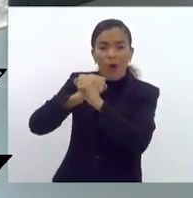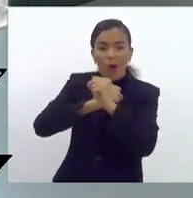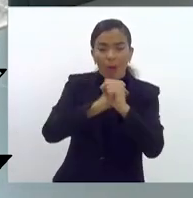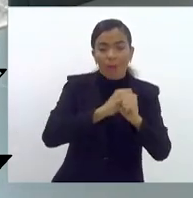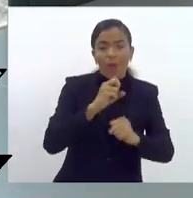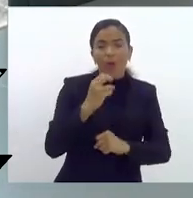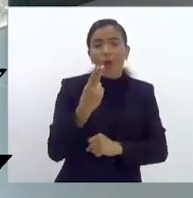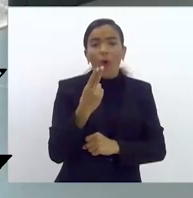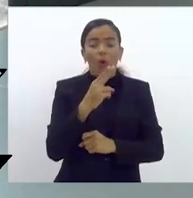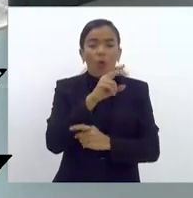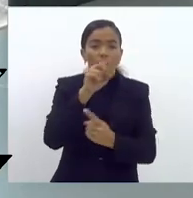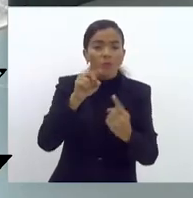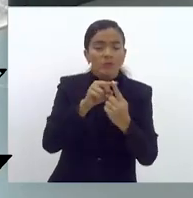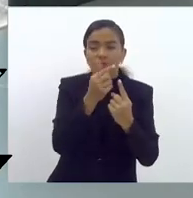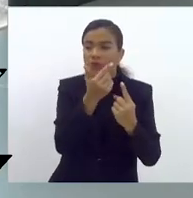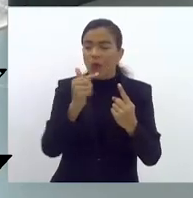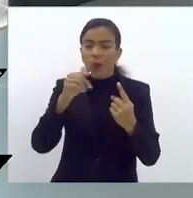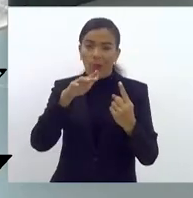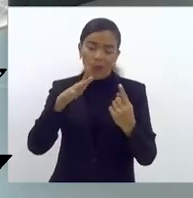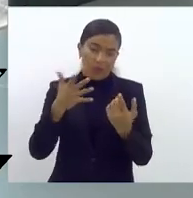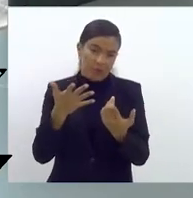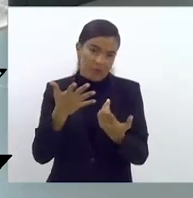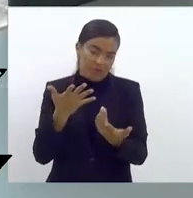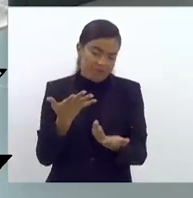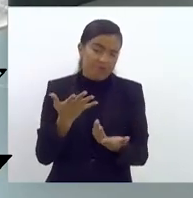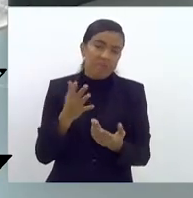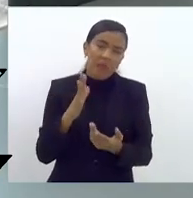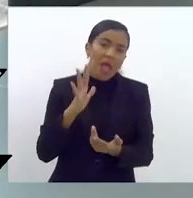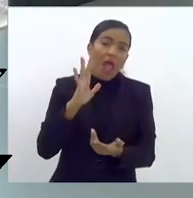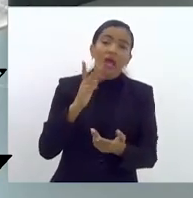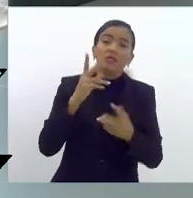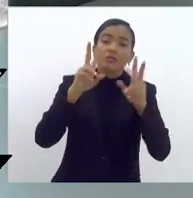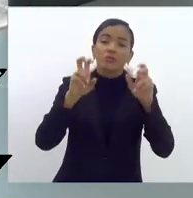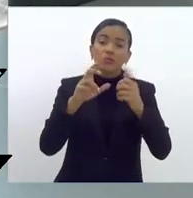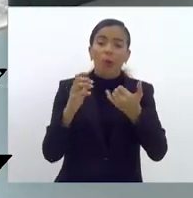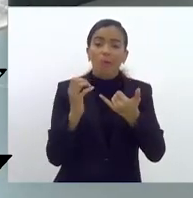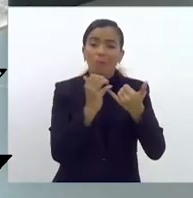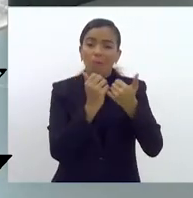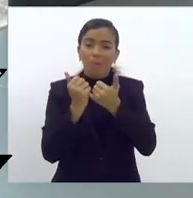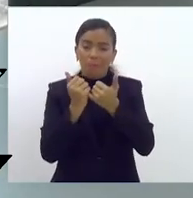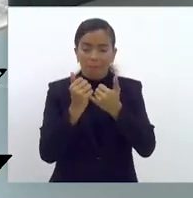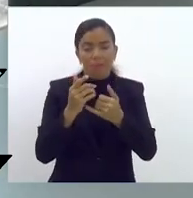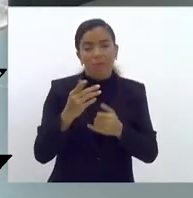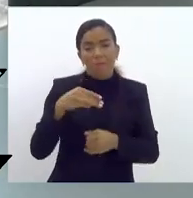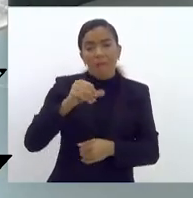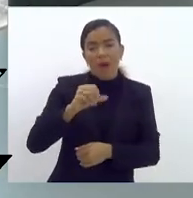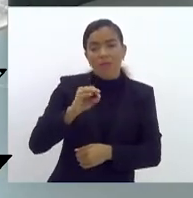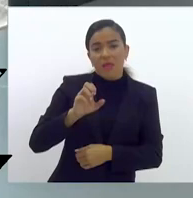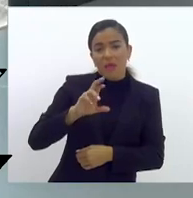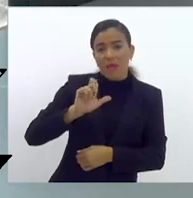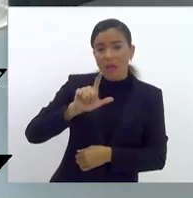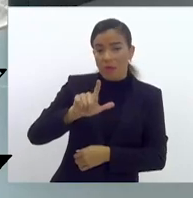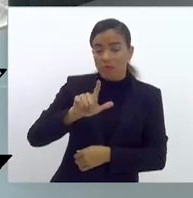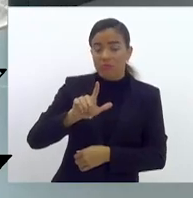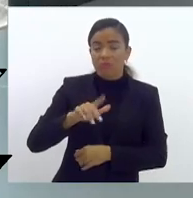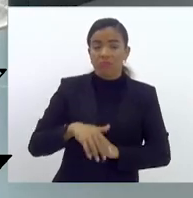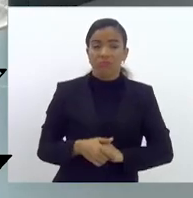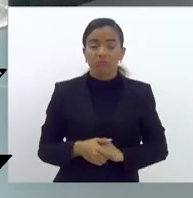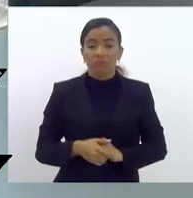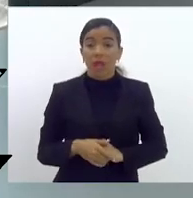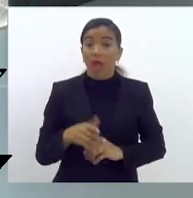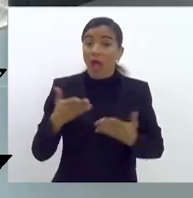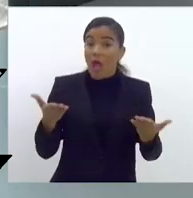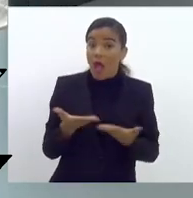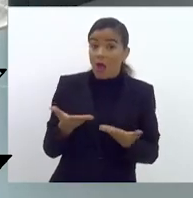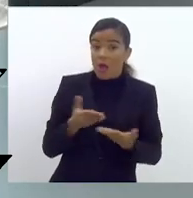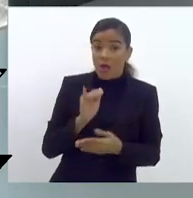para outro fim aí há uma restrição sobre o bem material sobre a propriedade e tudo mais a ideia que é o